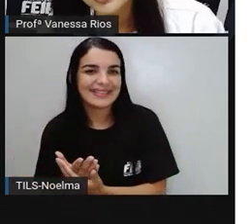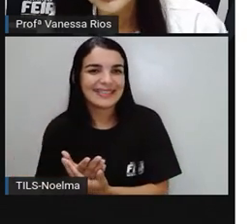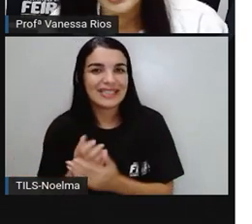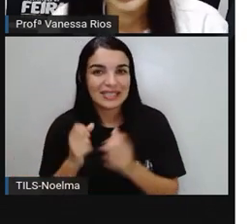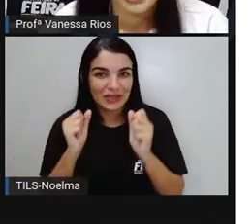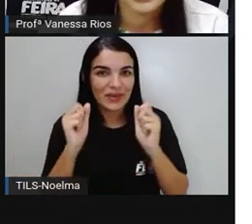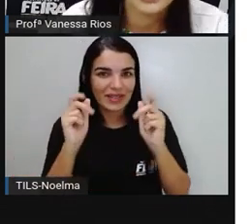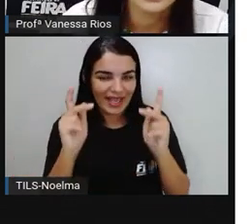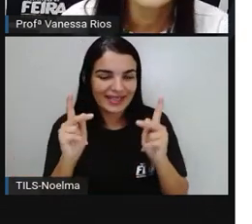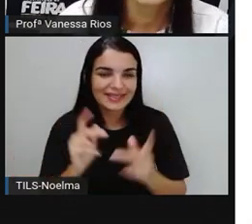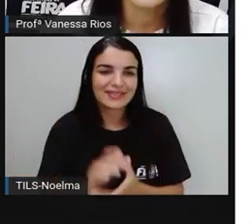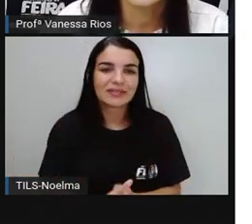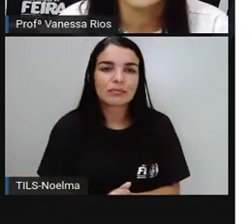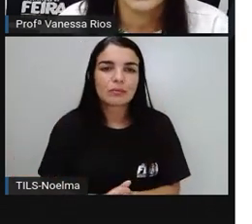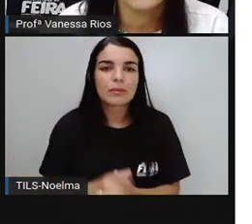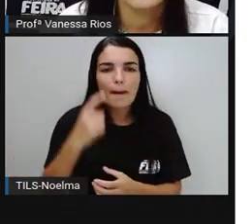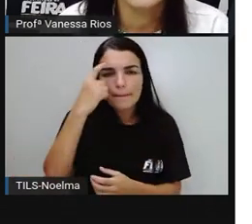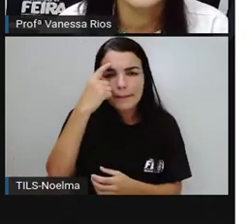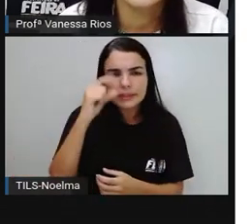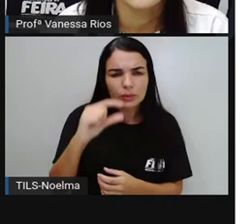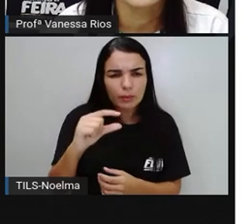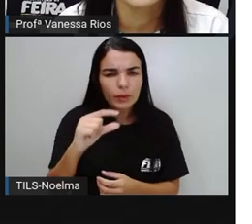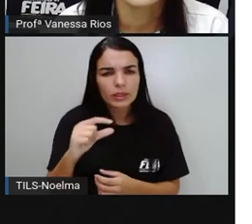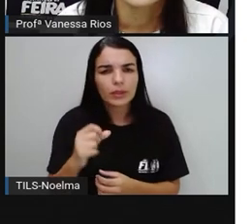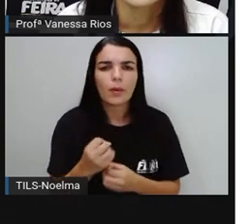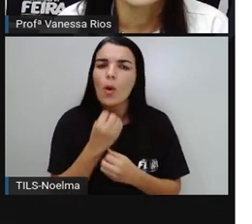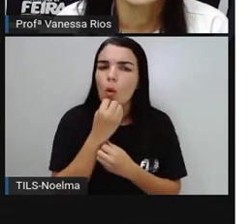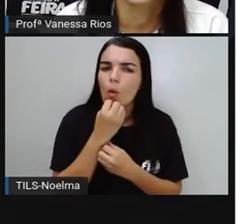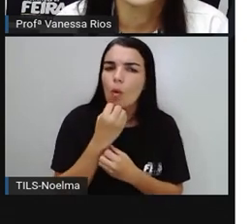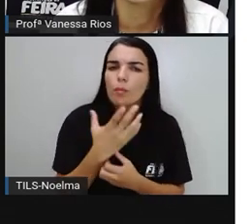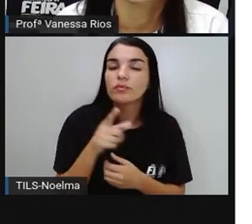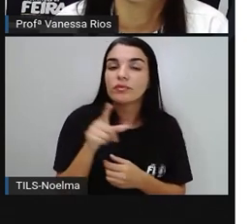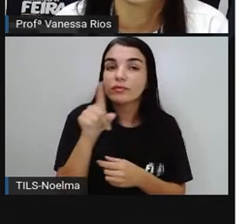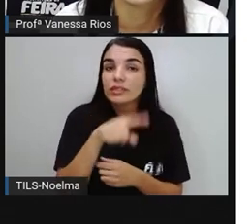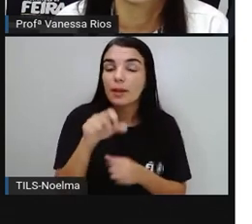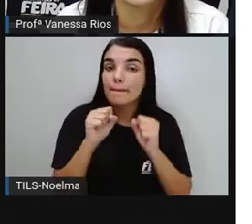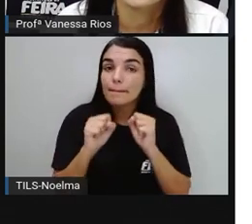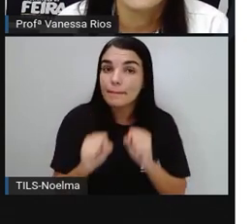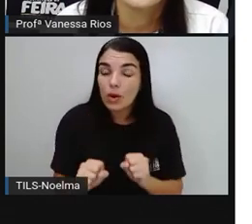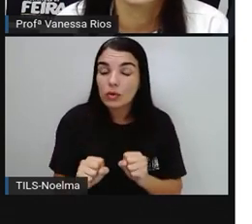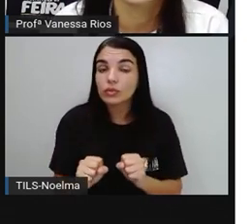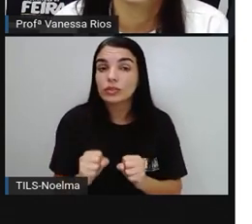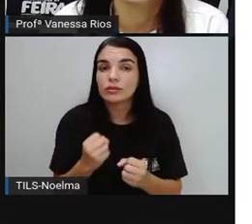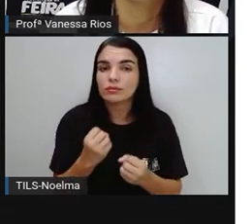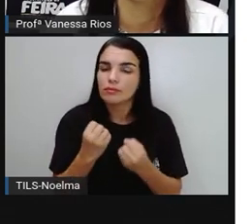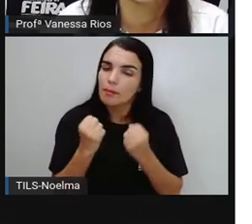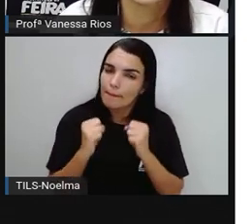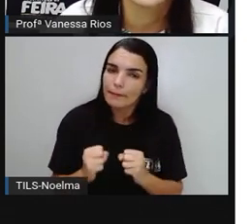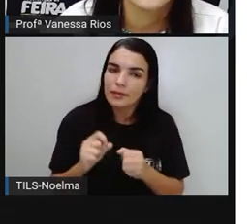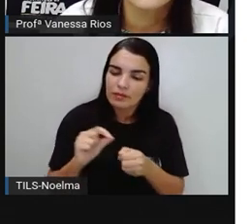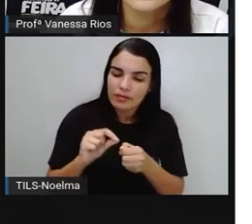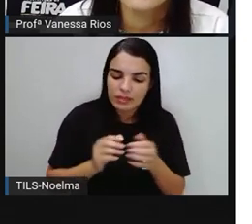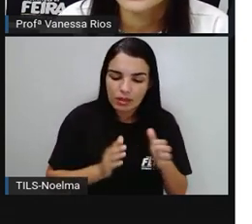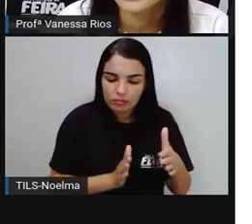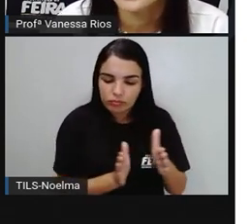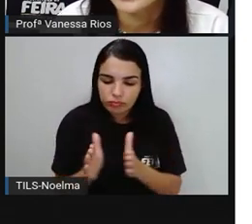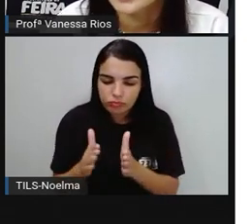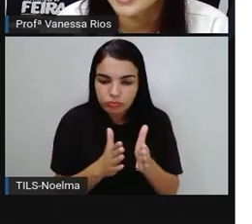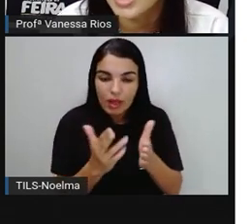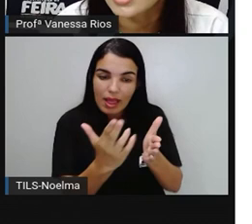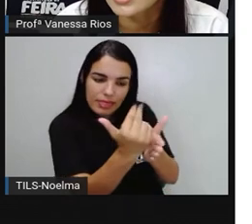aí de sua casa. Pense um pouquinho nisso aí e tente aí colocar, né, como é que seria esse trajeto se